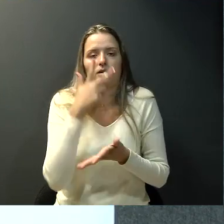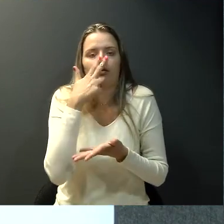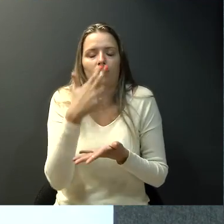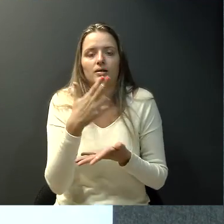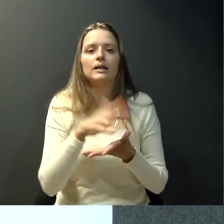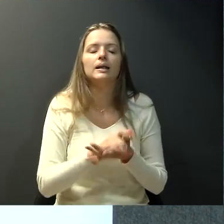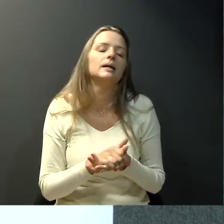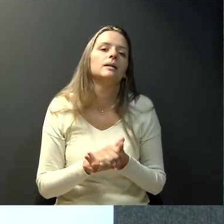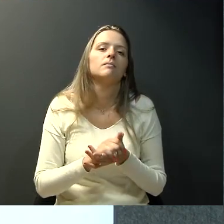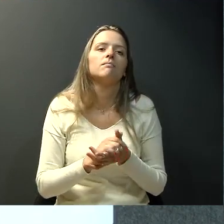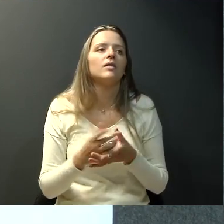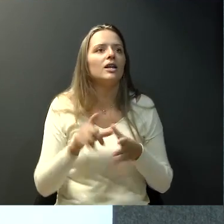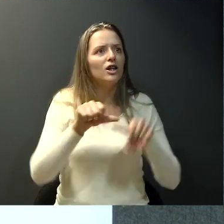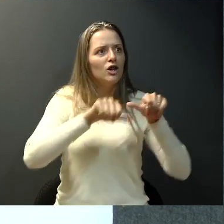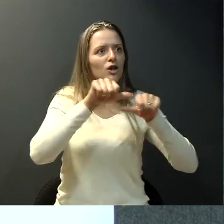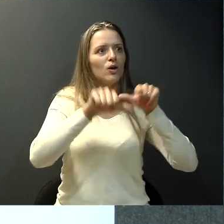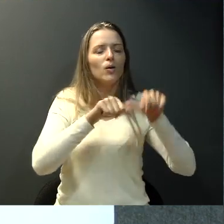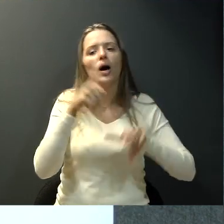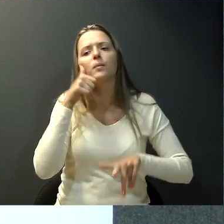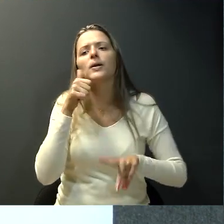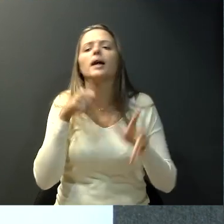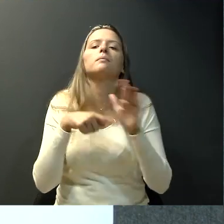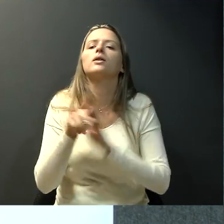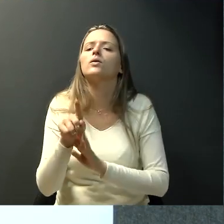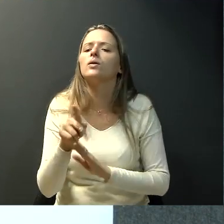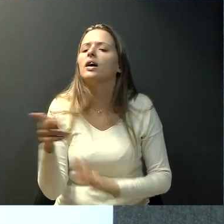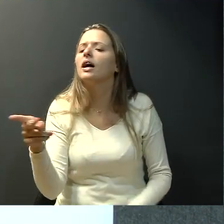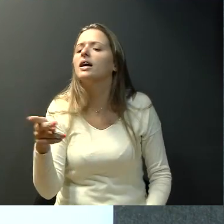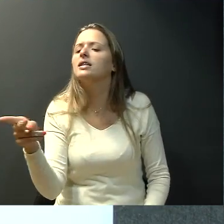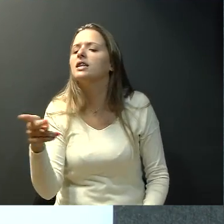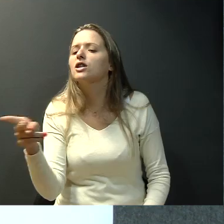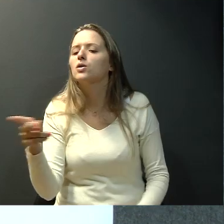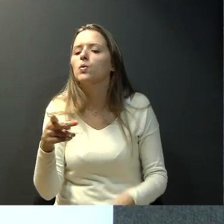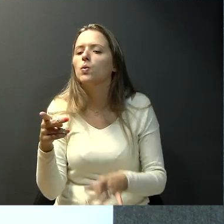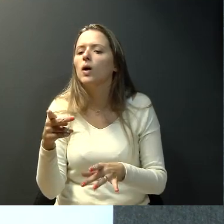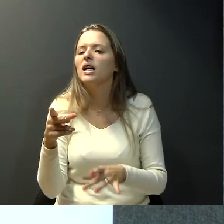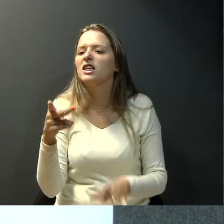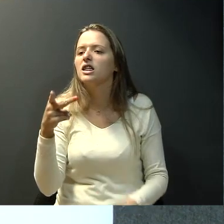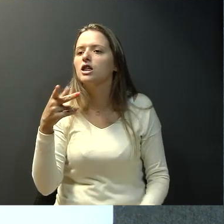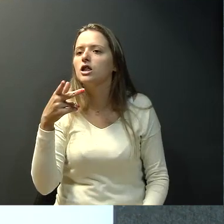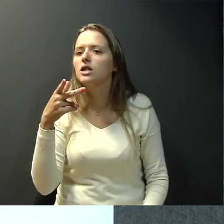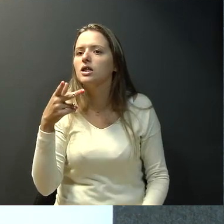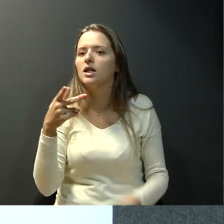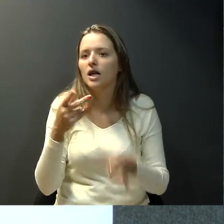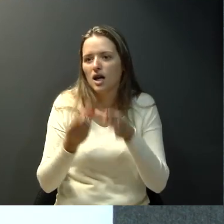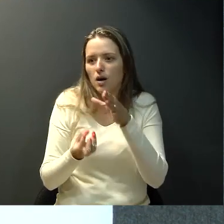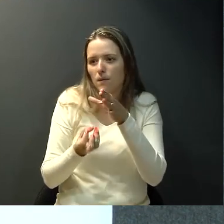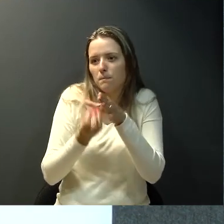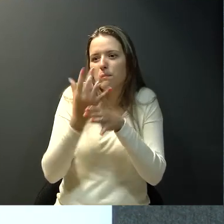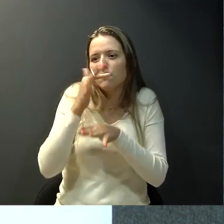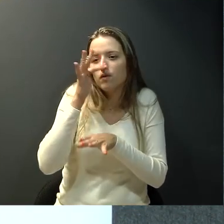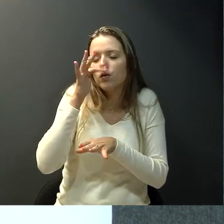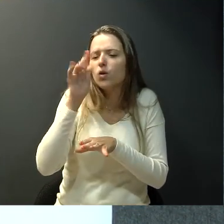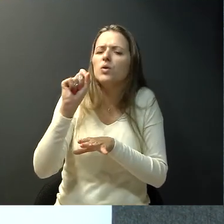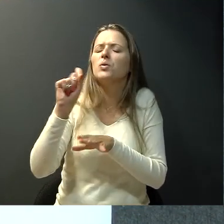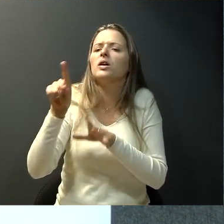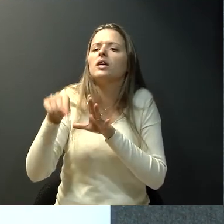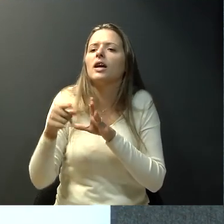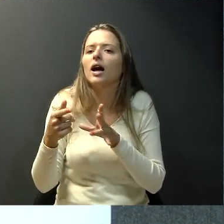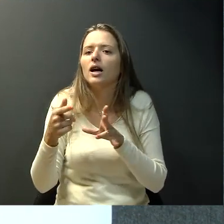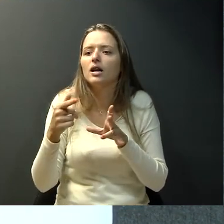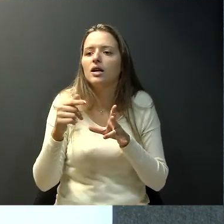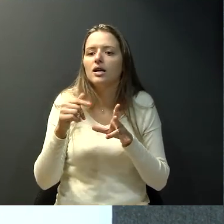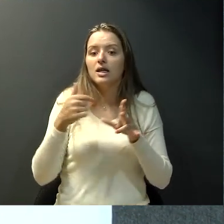pergunta. Daí aquele dia mudou um pouco, daí ele perguntou, essas duas mudas aí, o que que é? E nós já brava, porque nós achava que ela estava